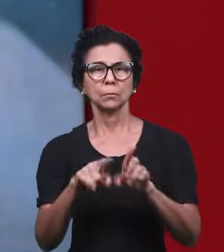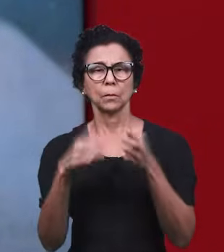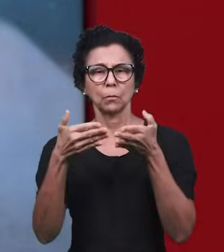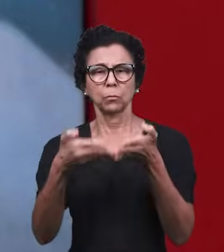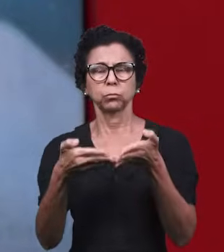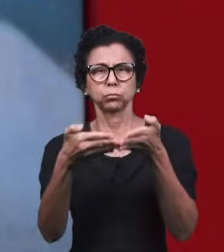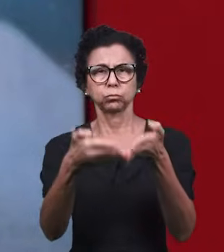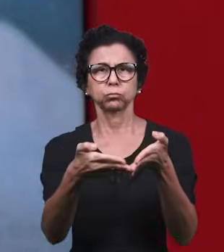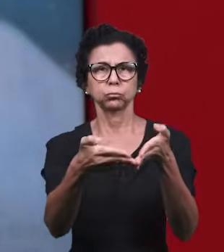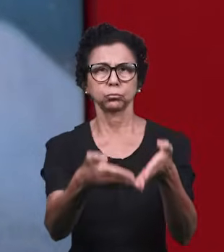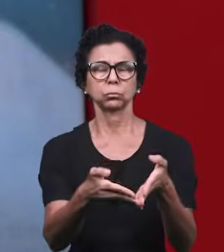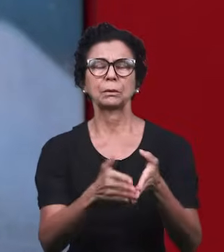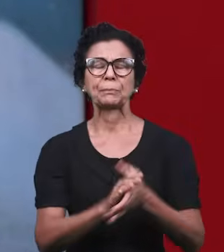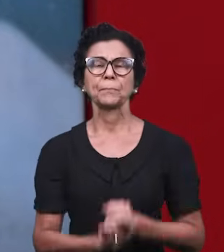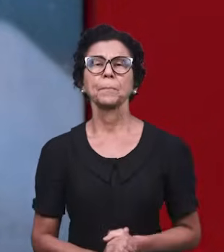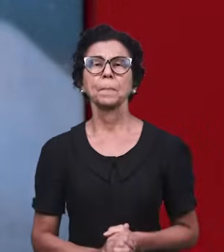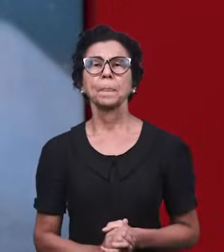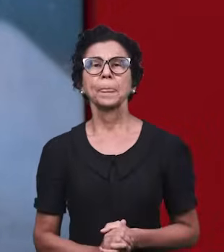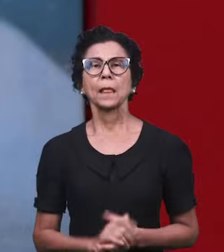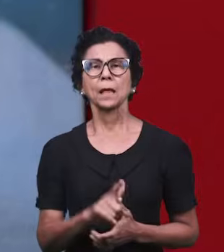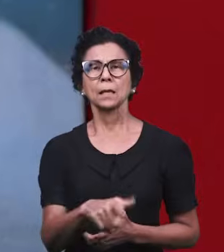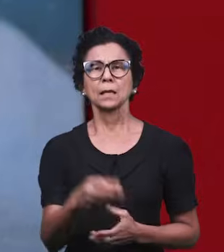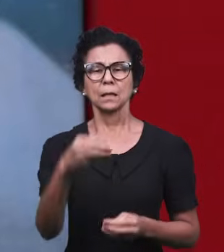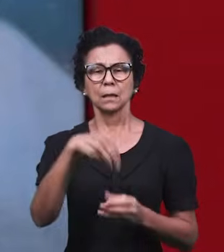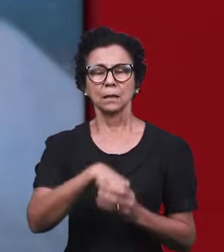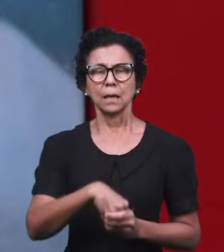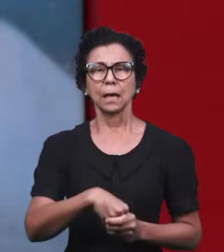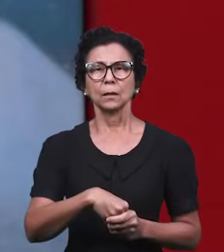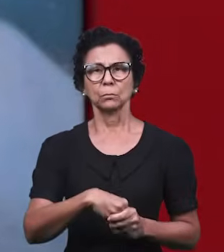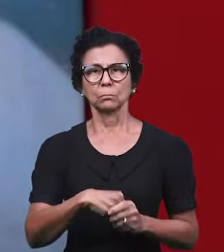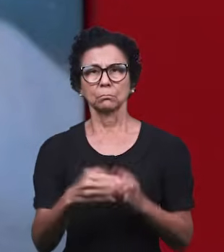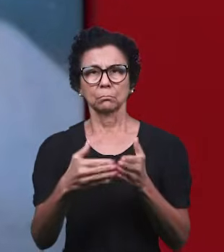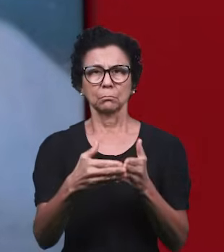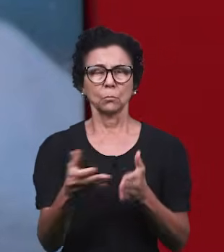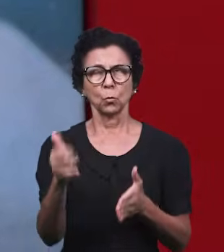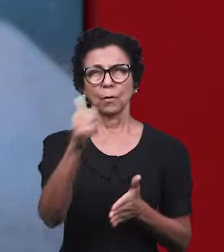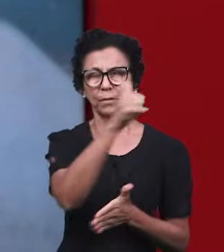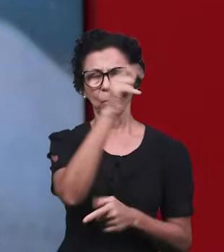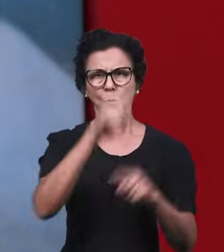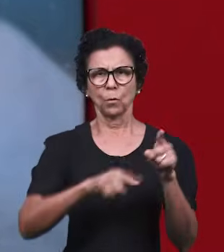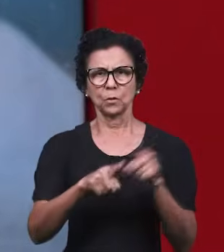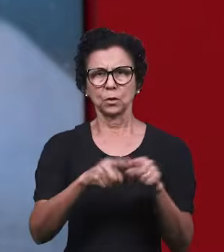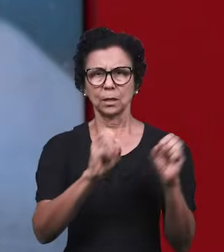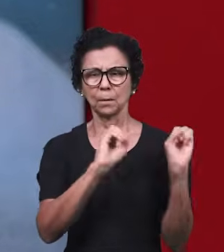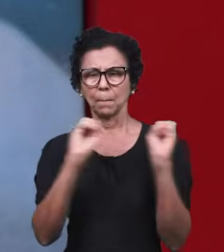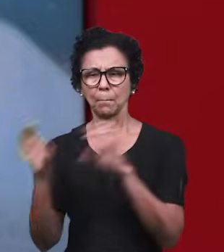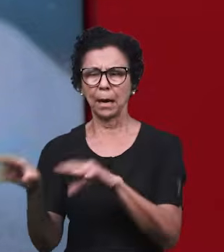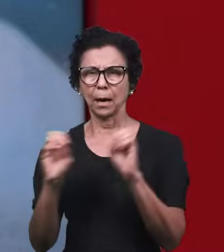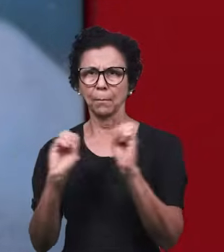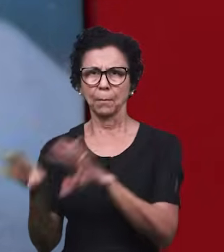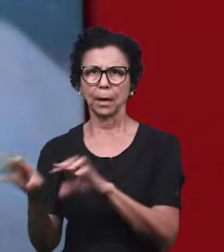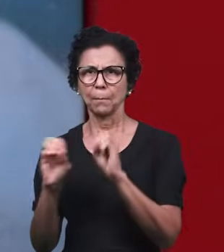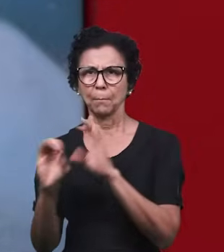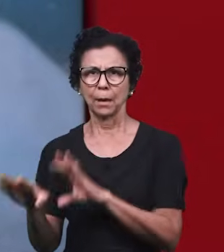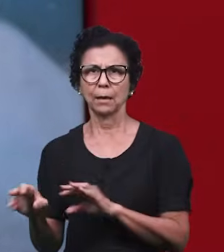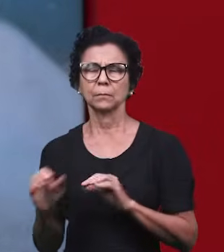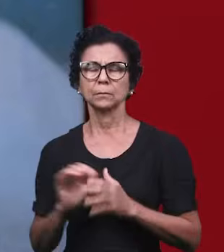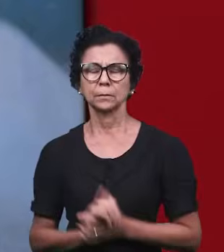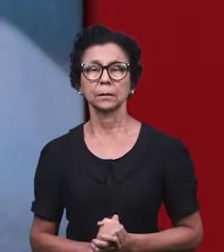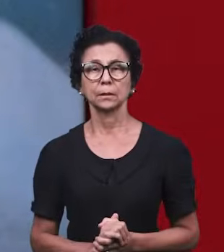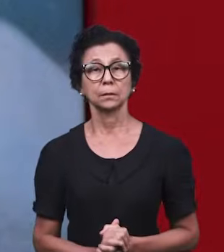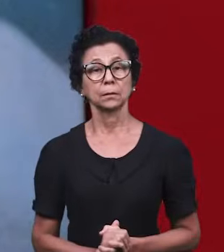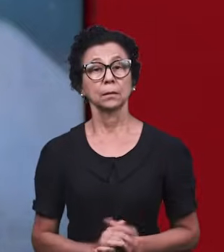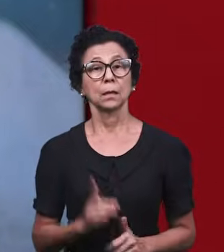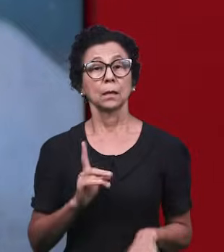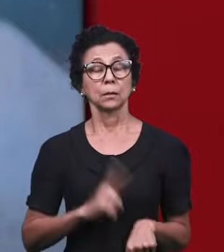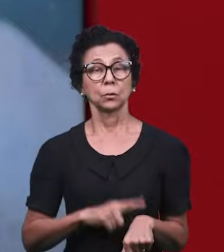aquele peso para aliviar a carga, Paulo, em sua viagem a Roma, diante de uma tempestade,